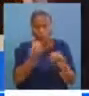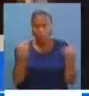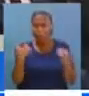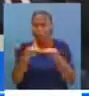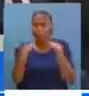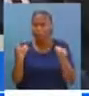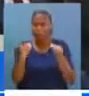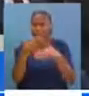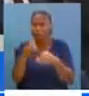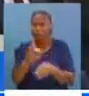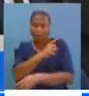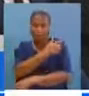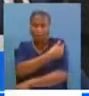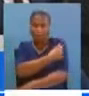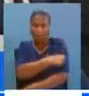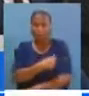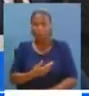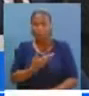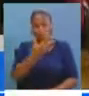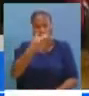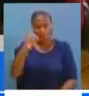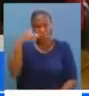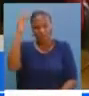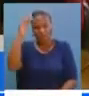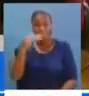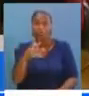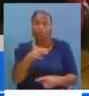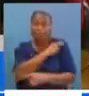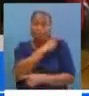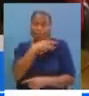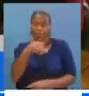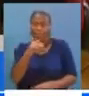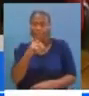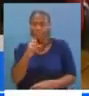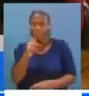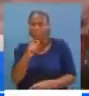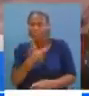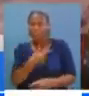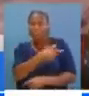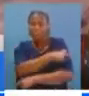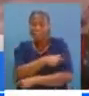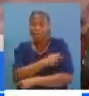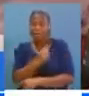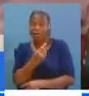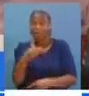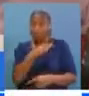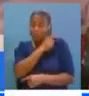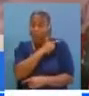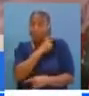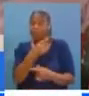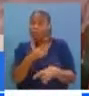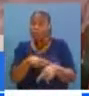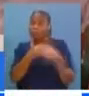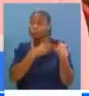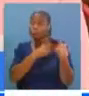setor de enfermagem. Os 18 anos da Piaget representam para a administradora-geral um momento de responsabilidade face